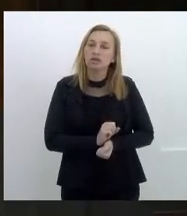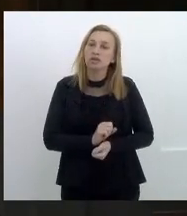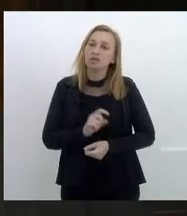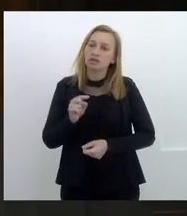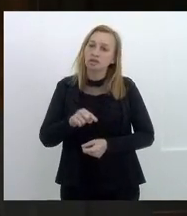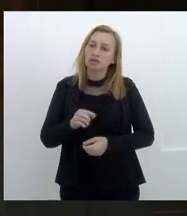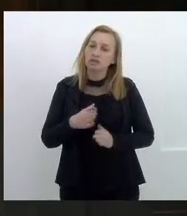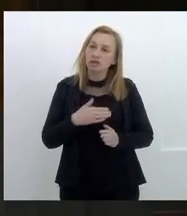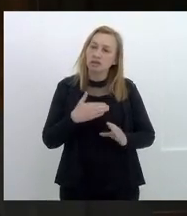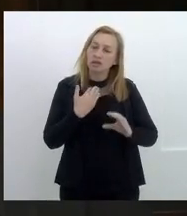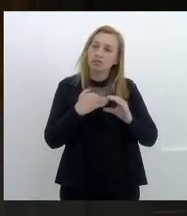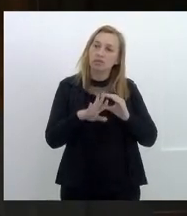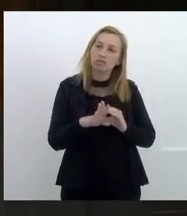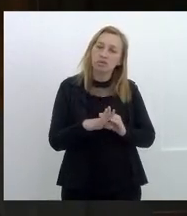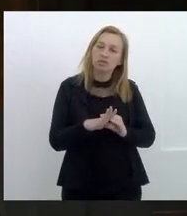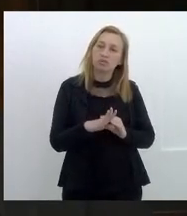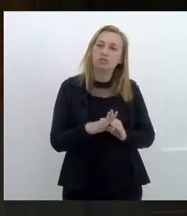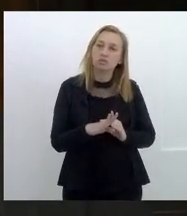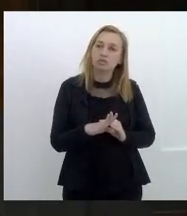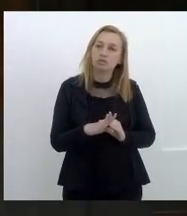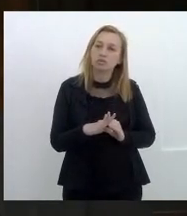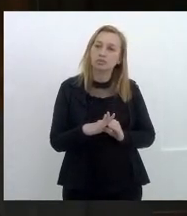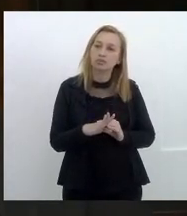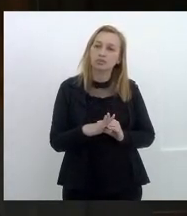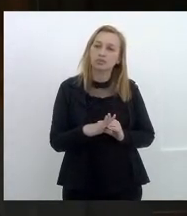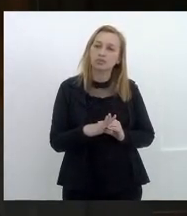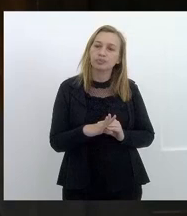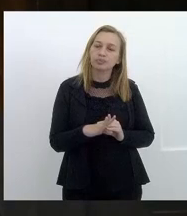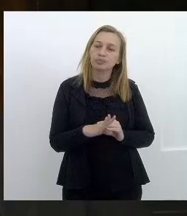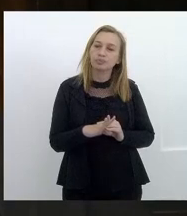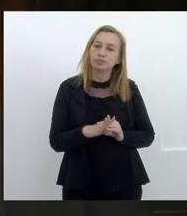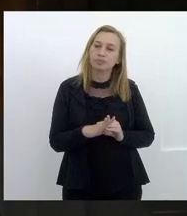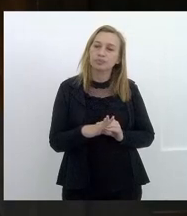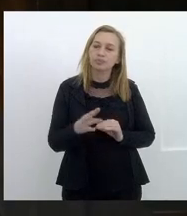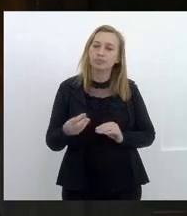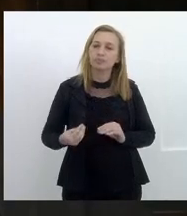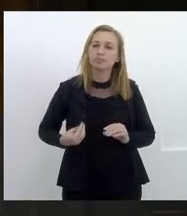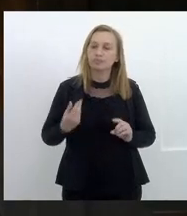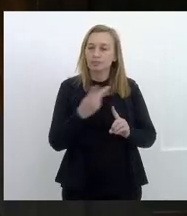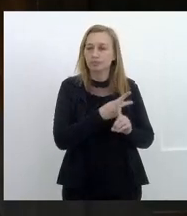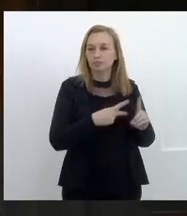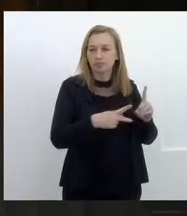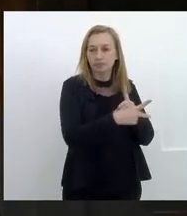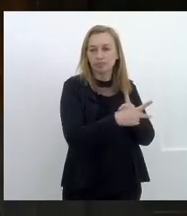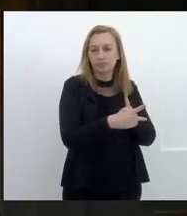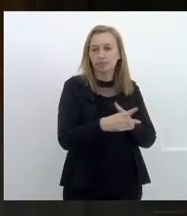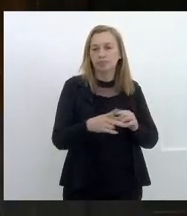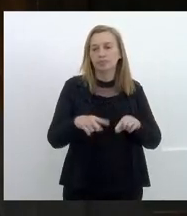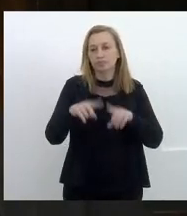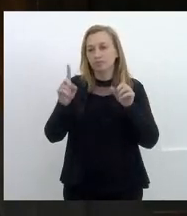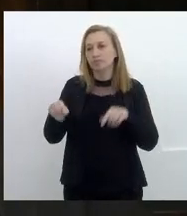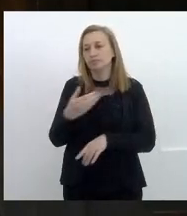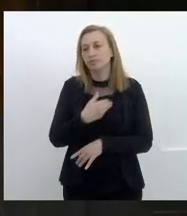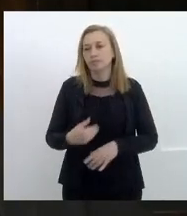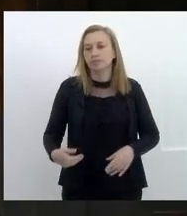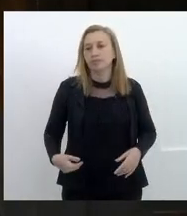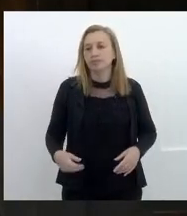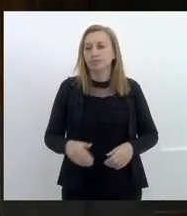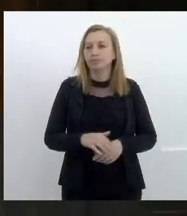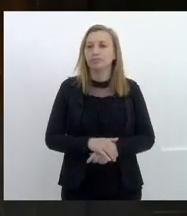saiam encaminhamentos que façam da vida previdenciária dos Servidores Públicos